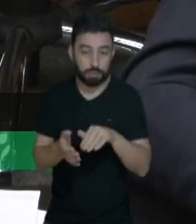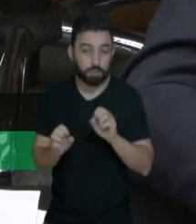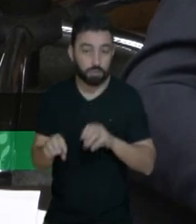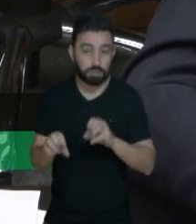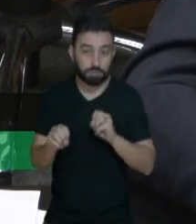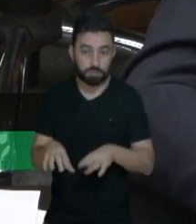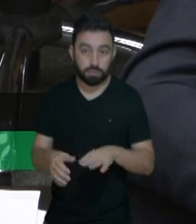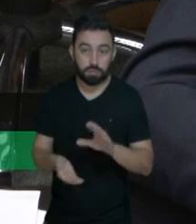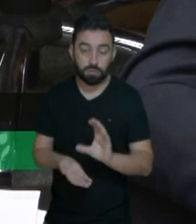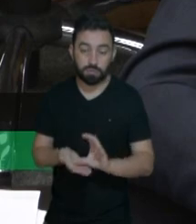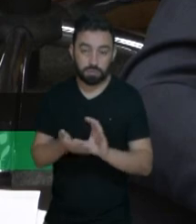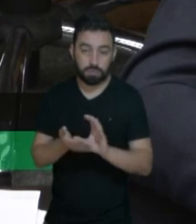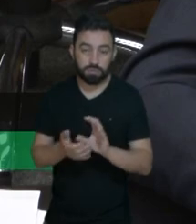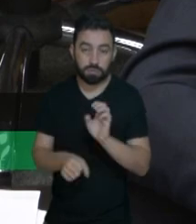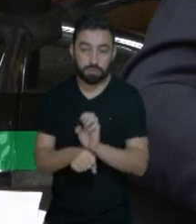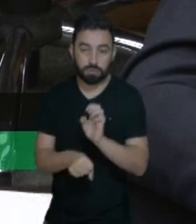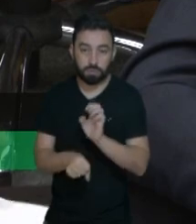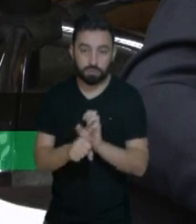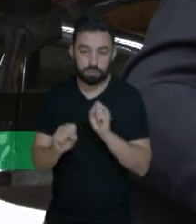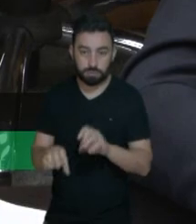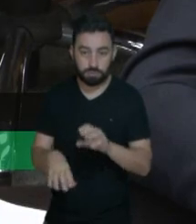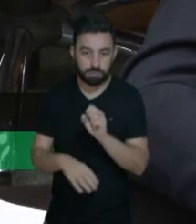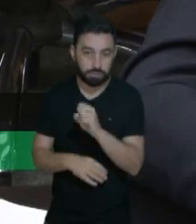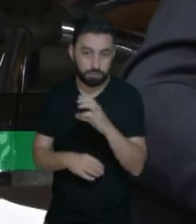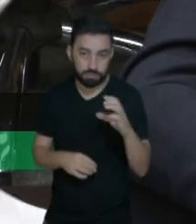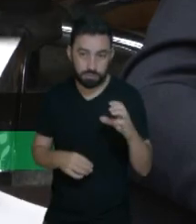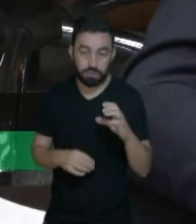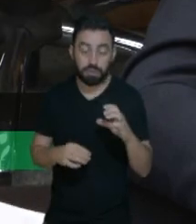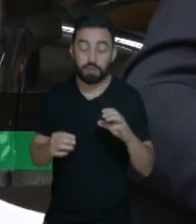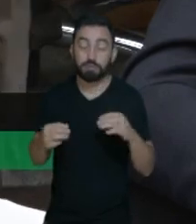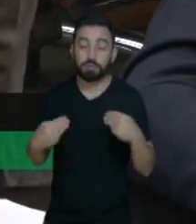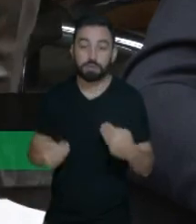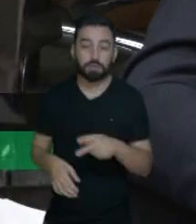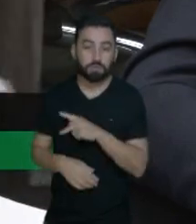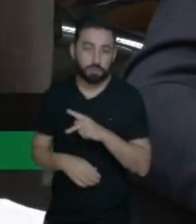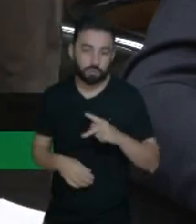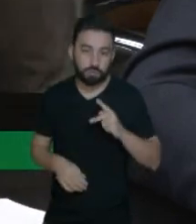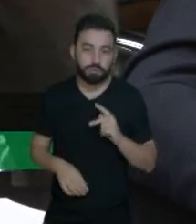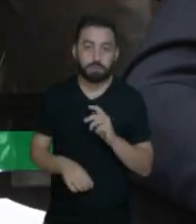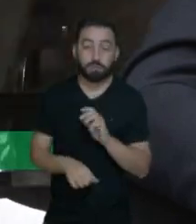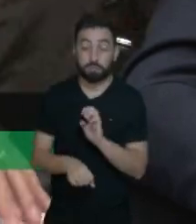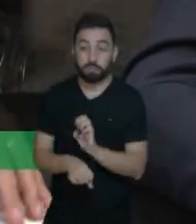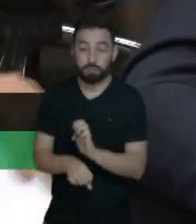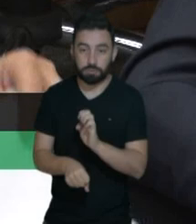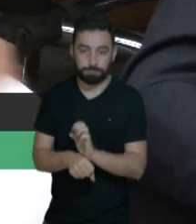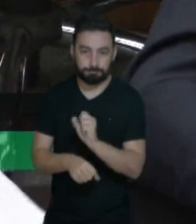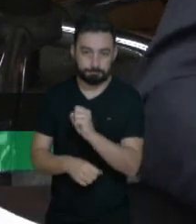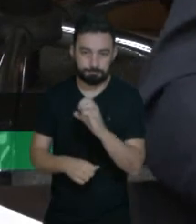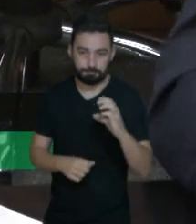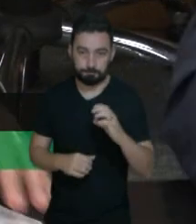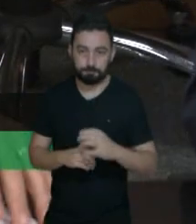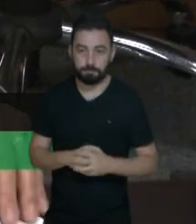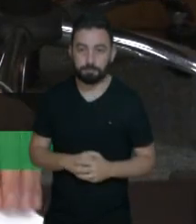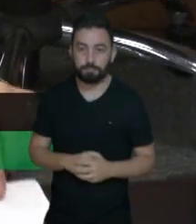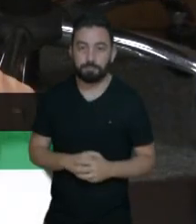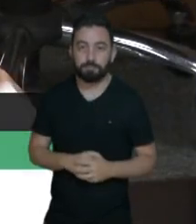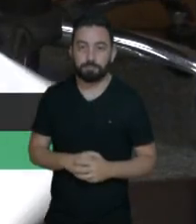Conselho Estadual de Educação de Santa Catarina Ministério Público do Estado de Santa